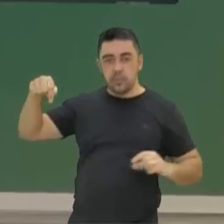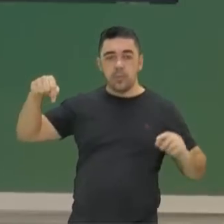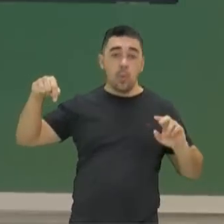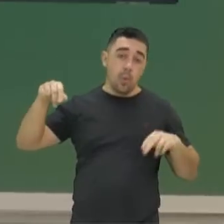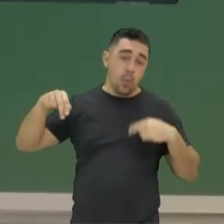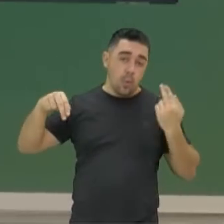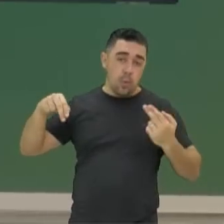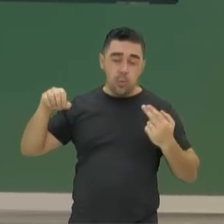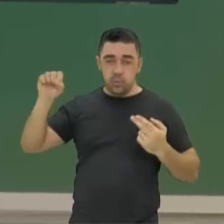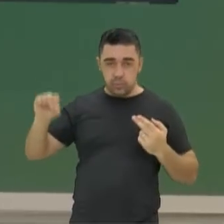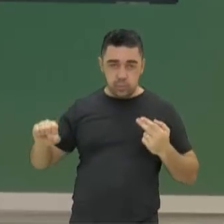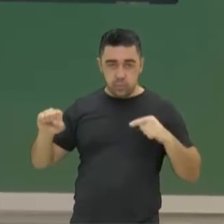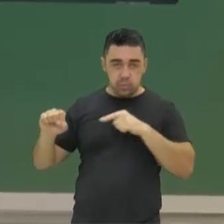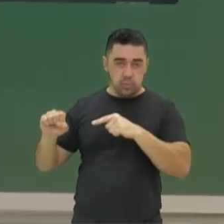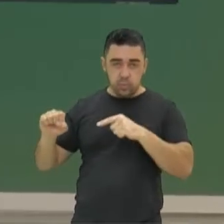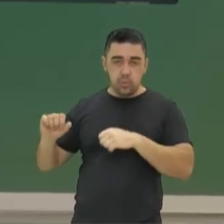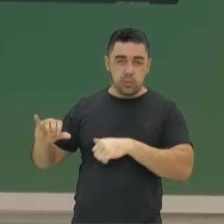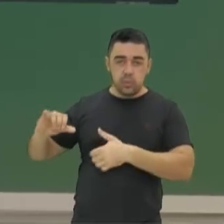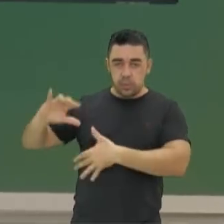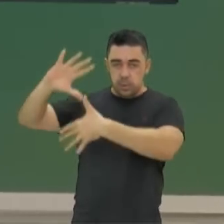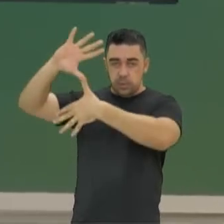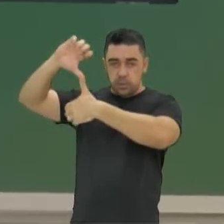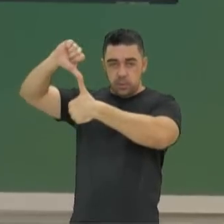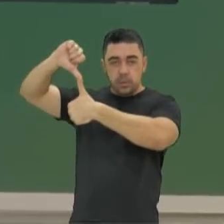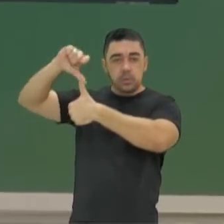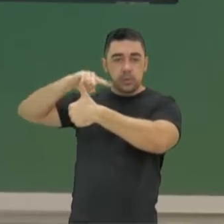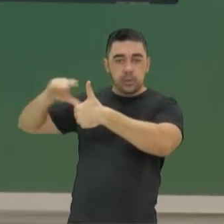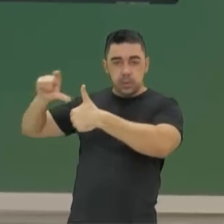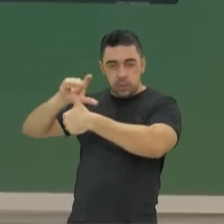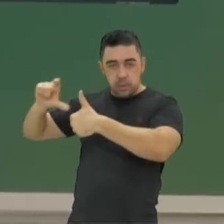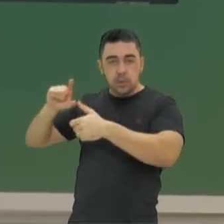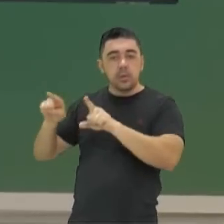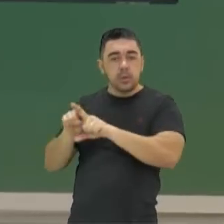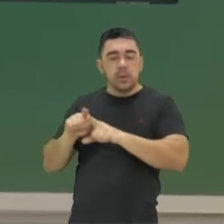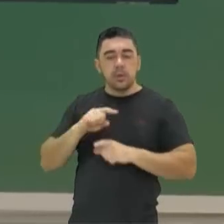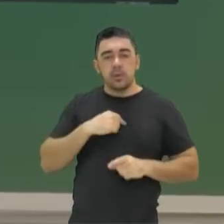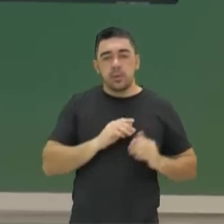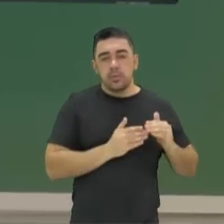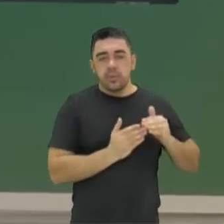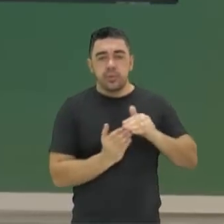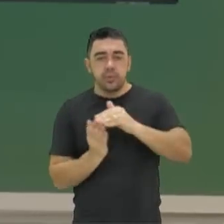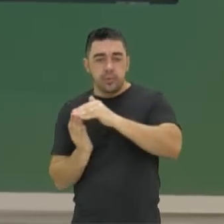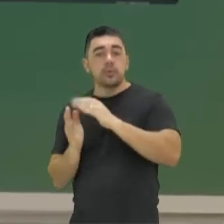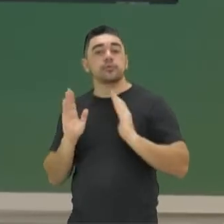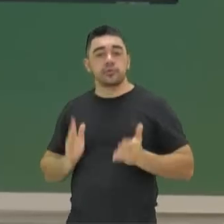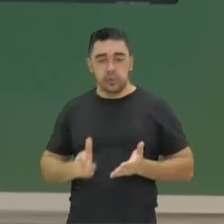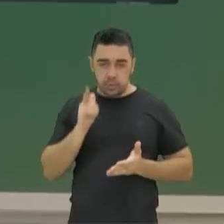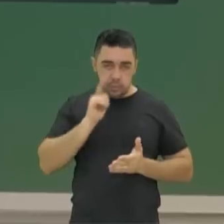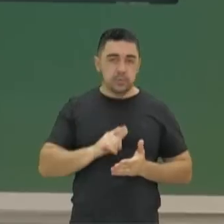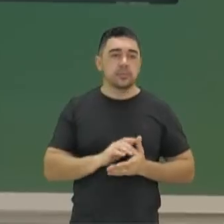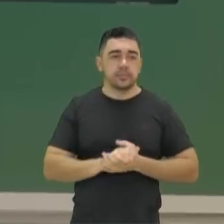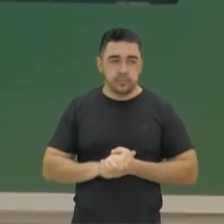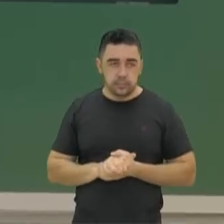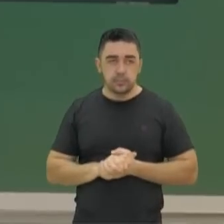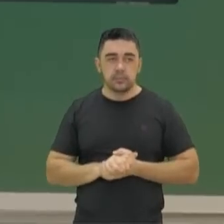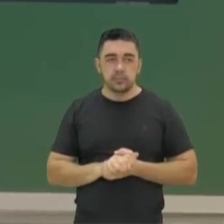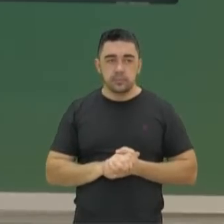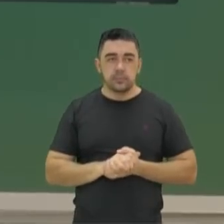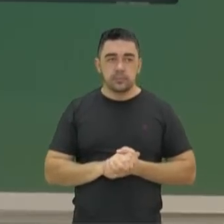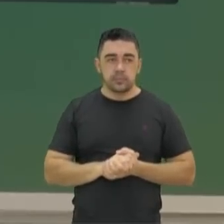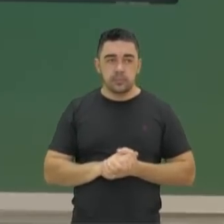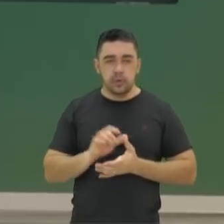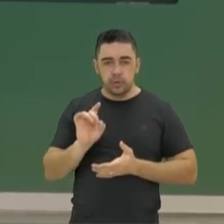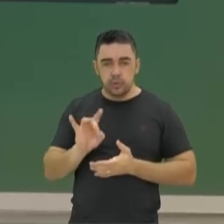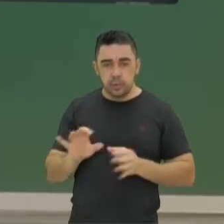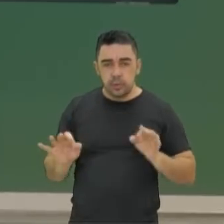Sul, América Central, tem algumas pesquisas que mostram, pelas navegações que eles já conseguiam fazer naquela época, tá? Só para